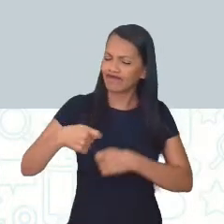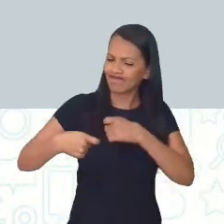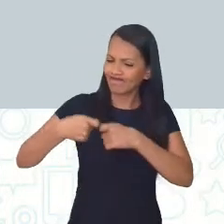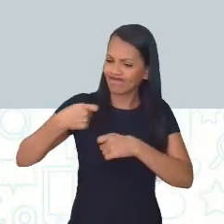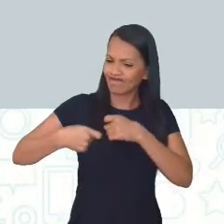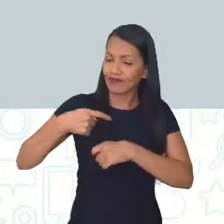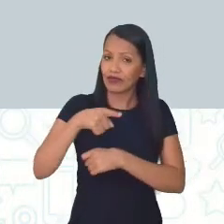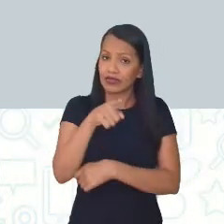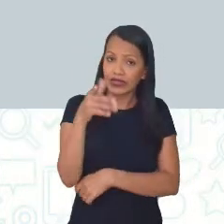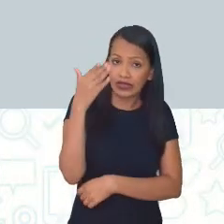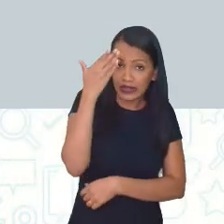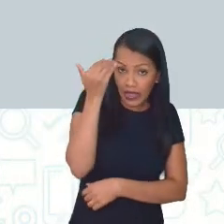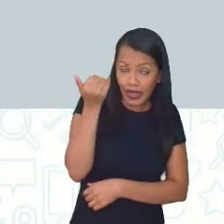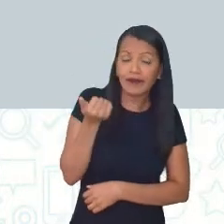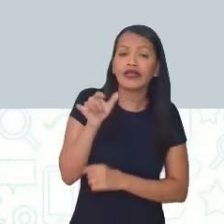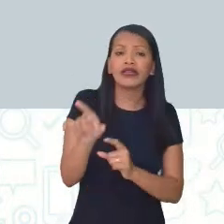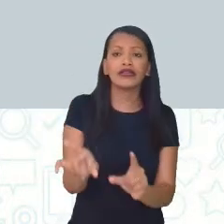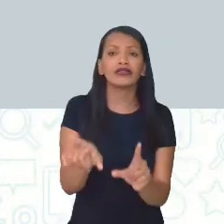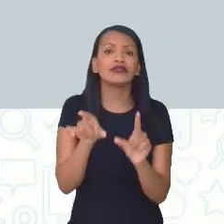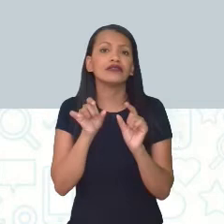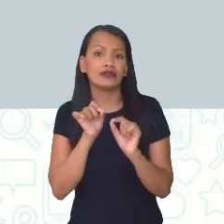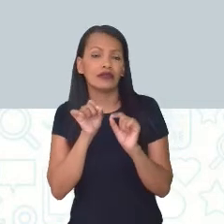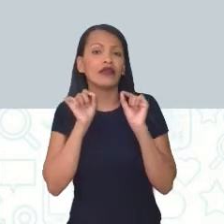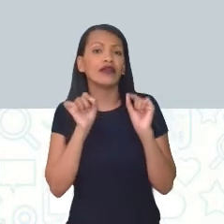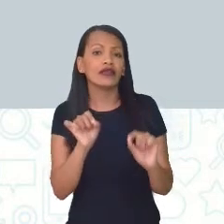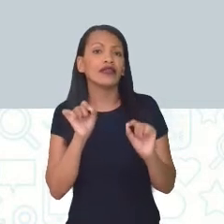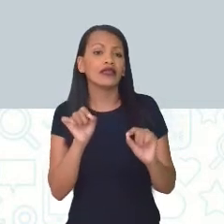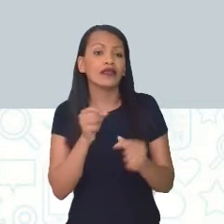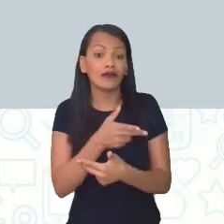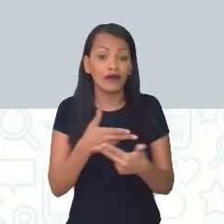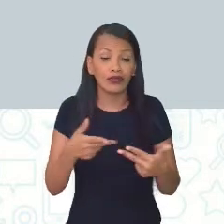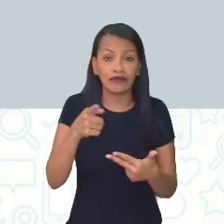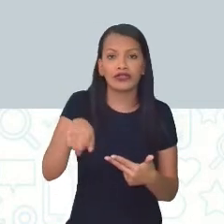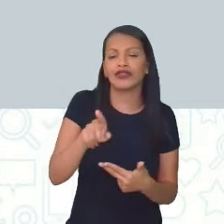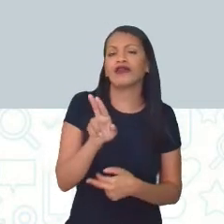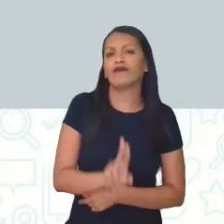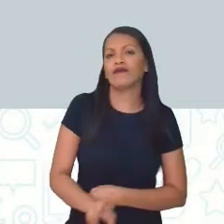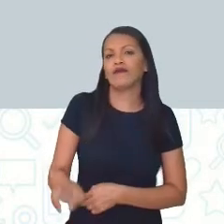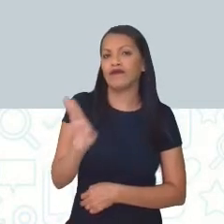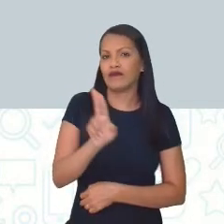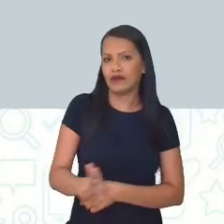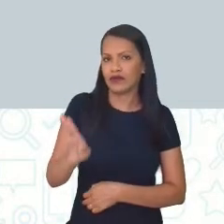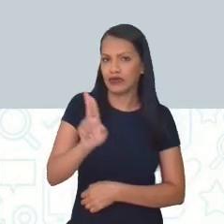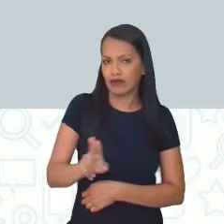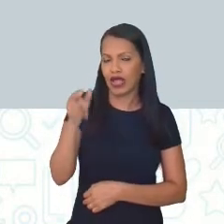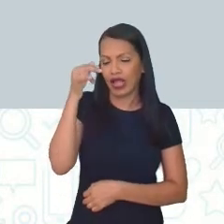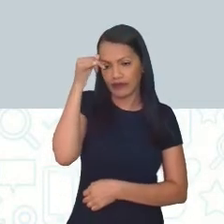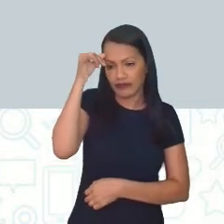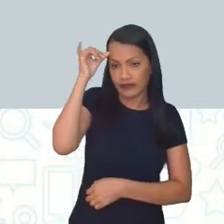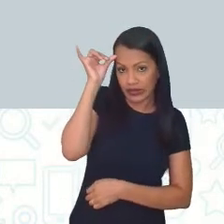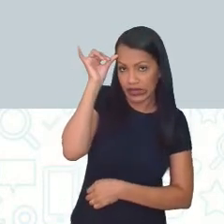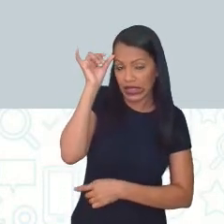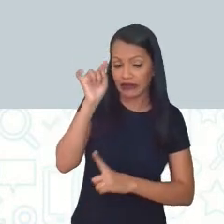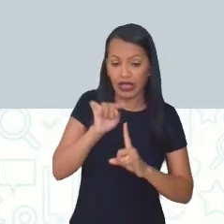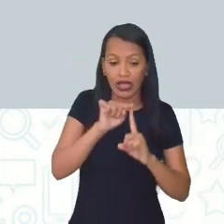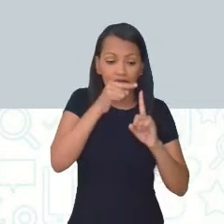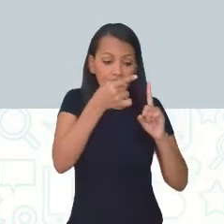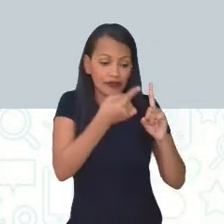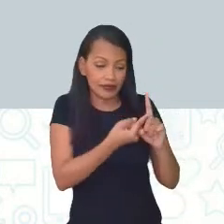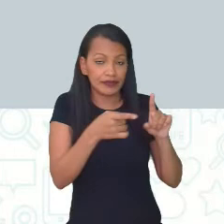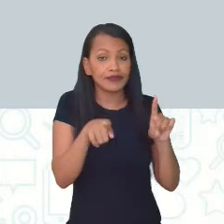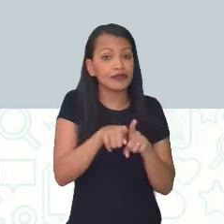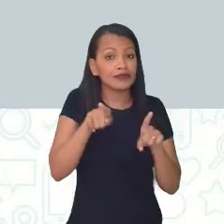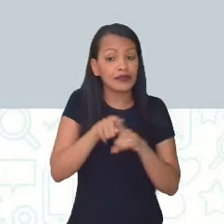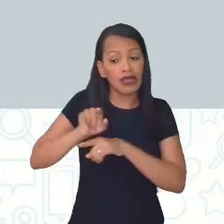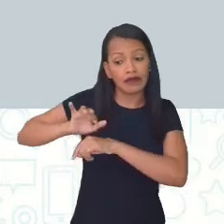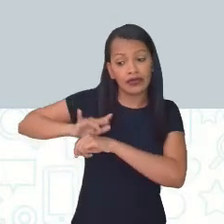você saber realmente escolher que método você vai utilizar para se prevenir tanto da gravidez como